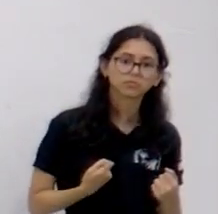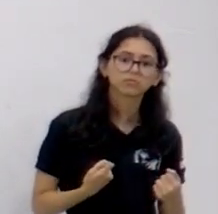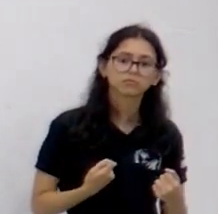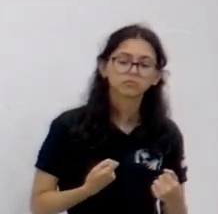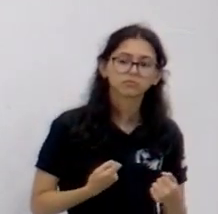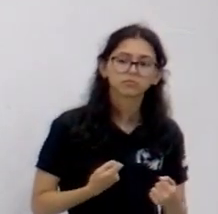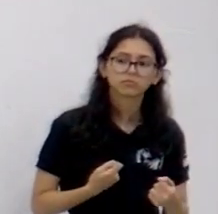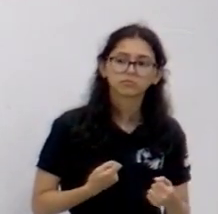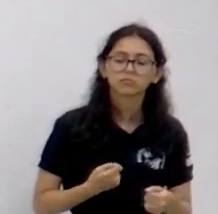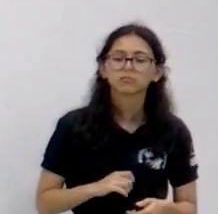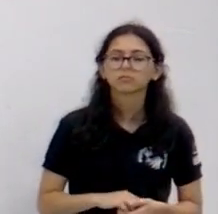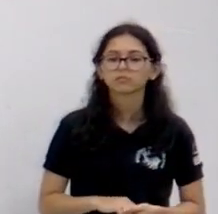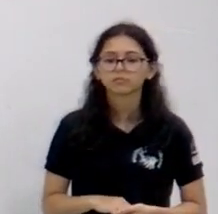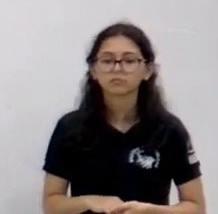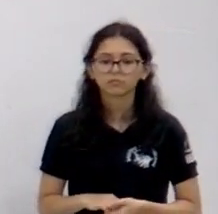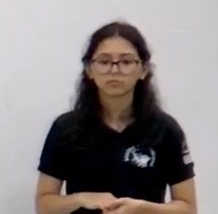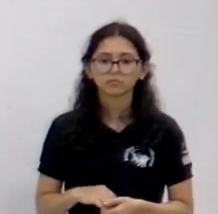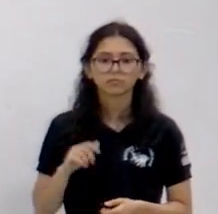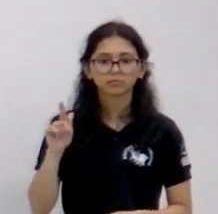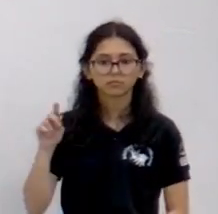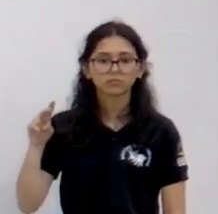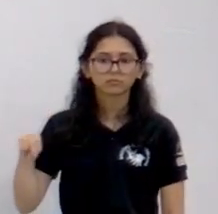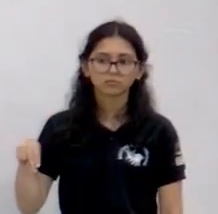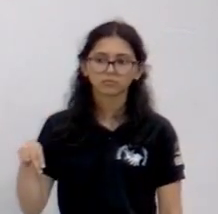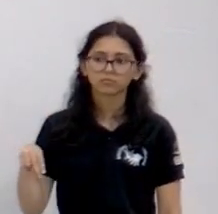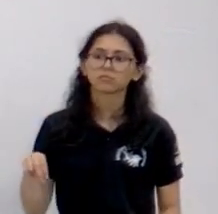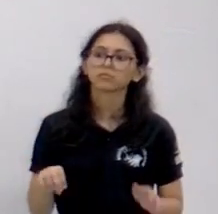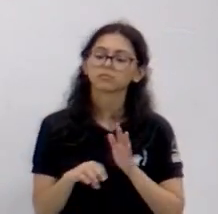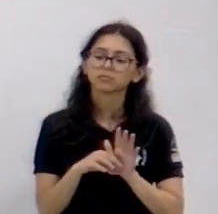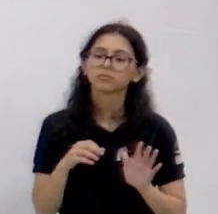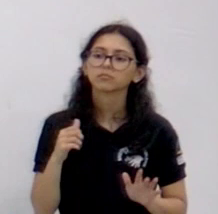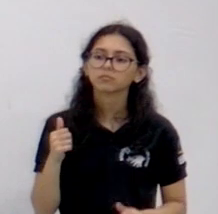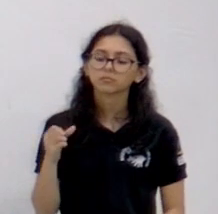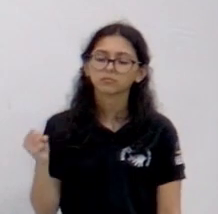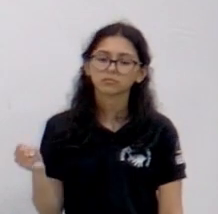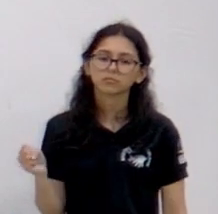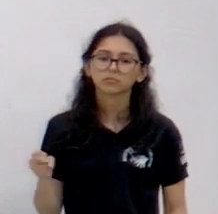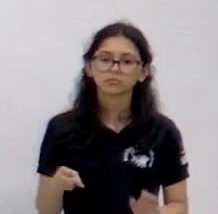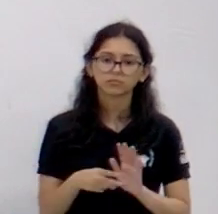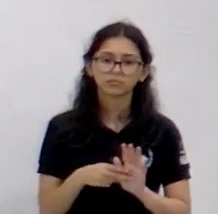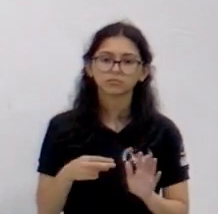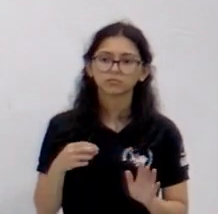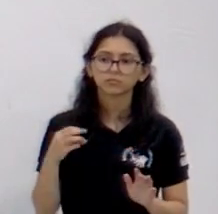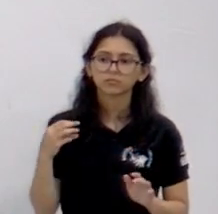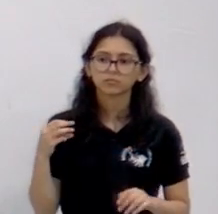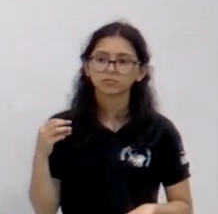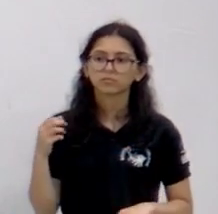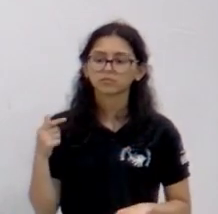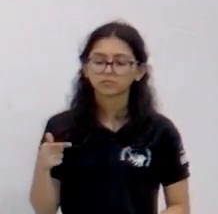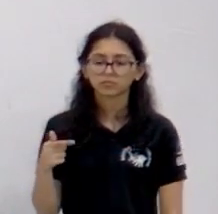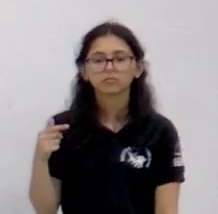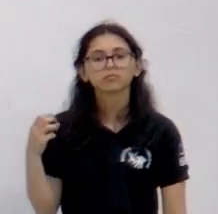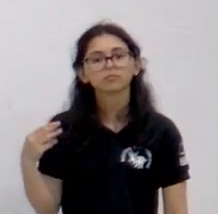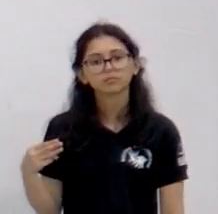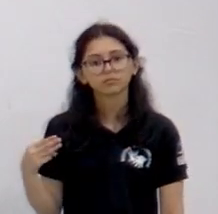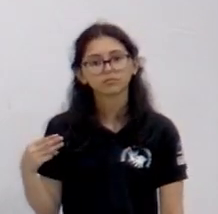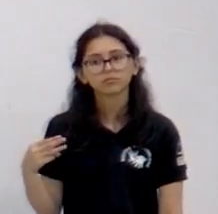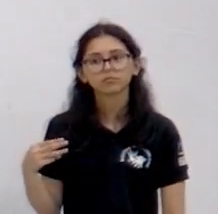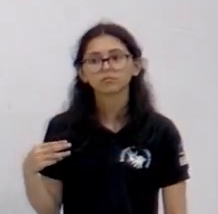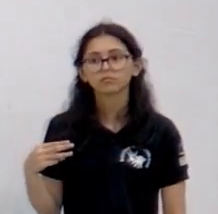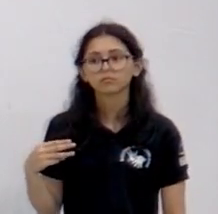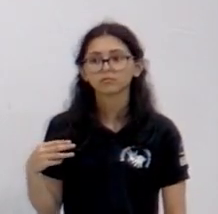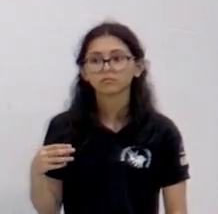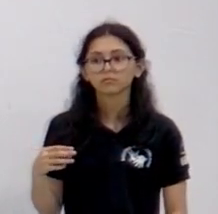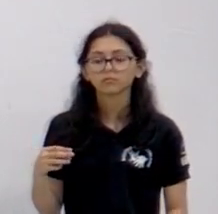Gênesis capítulo 18, versos 23, e terminando no 23, 33, e aproximando a ele,